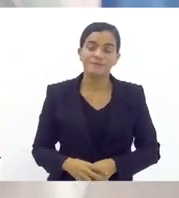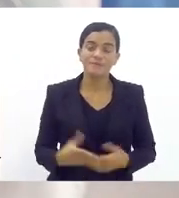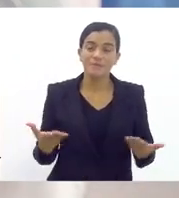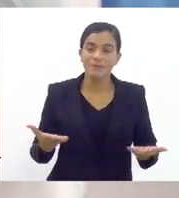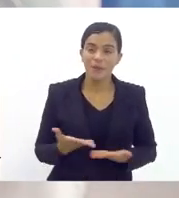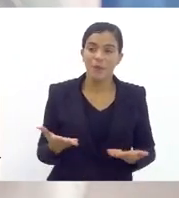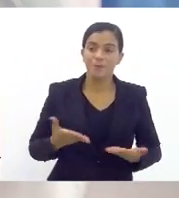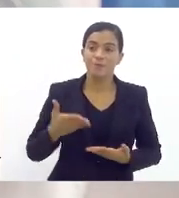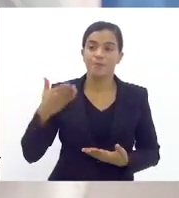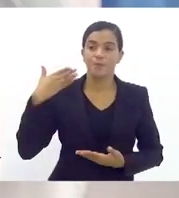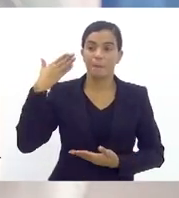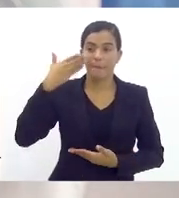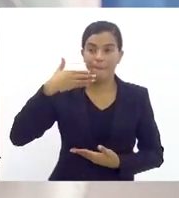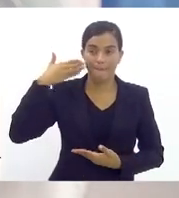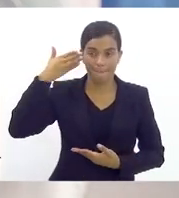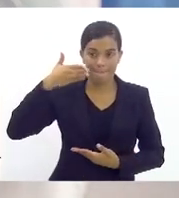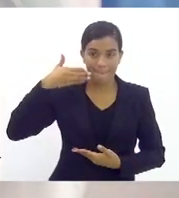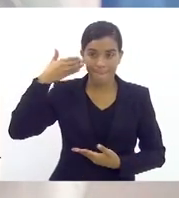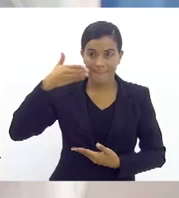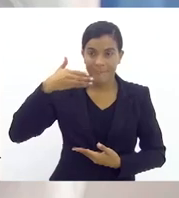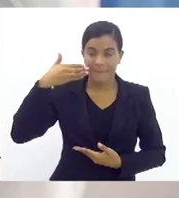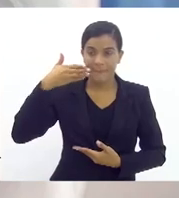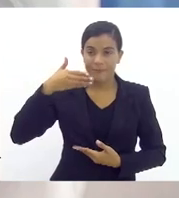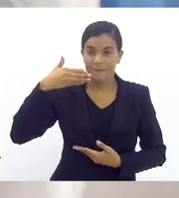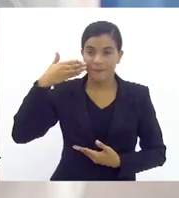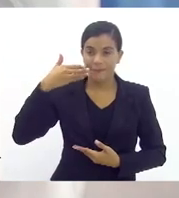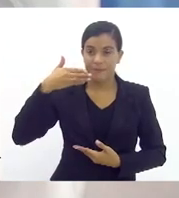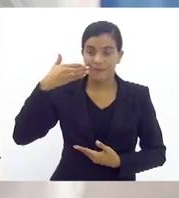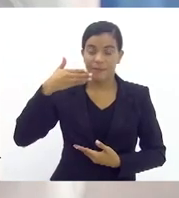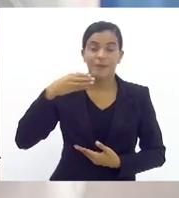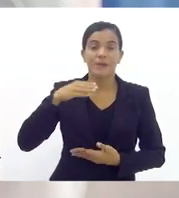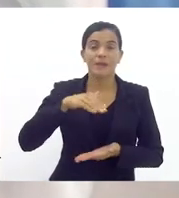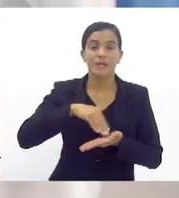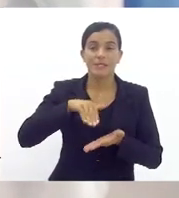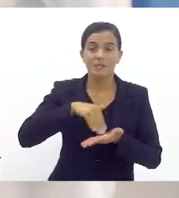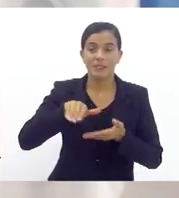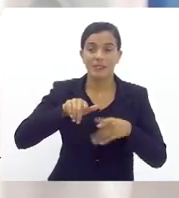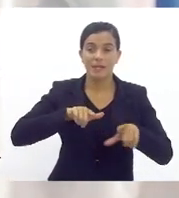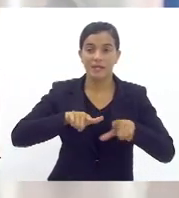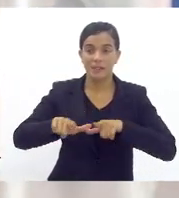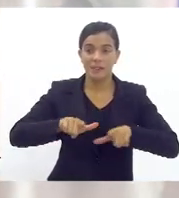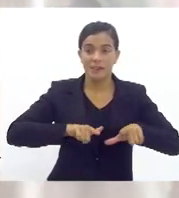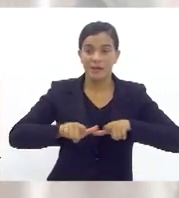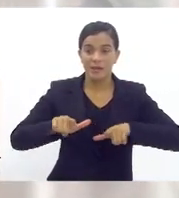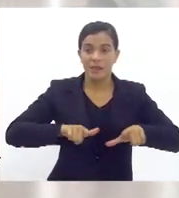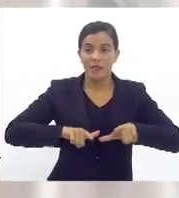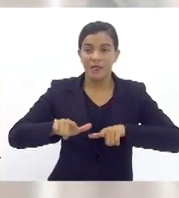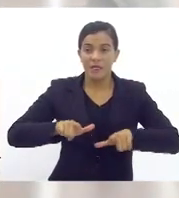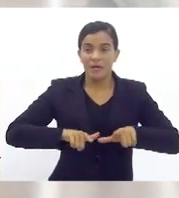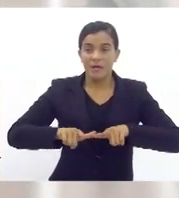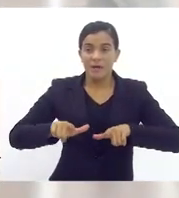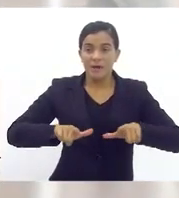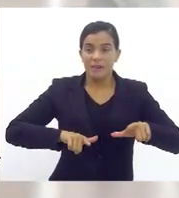passar... Então, a palavra para o secretário de Trabalho